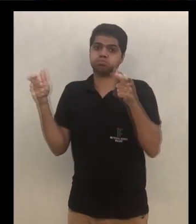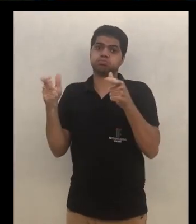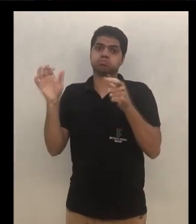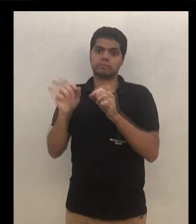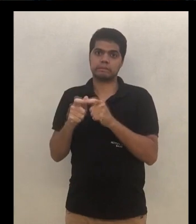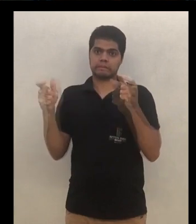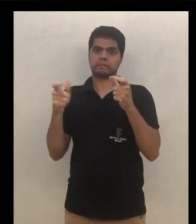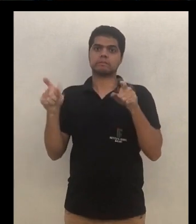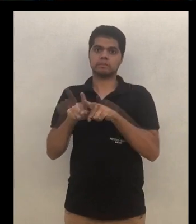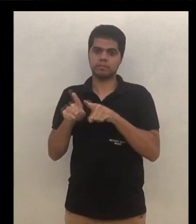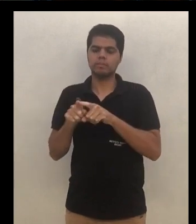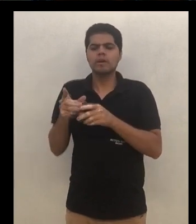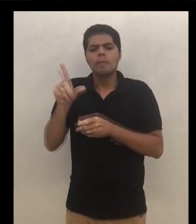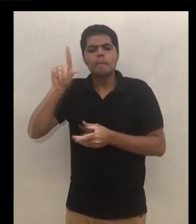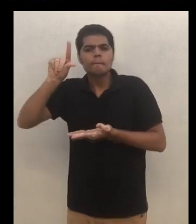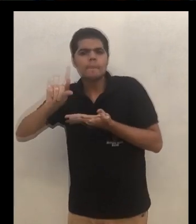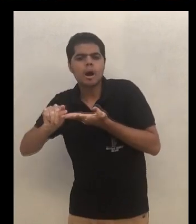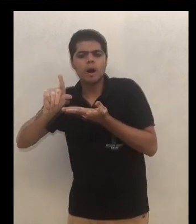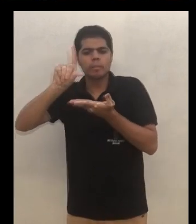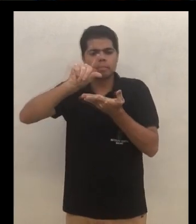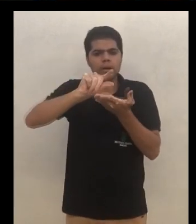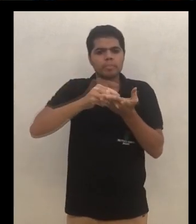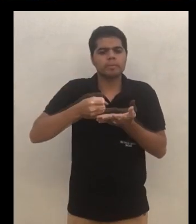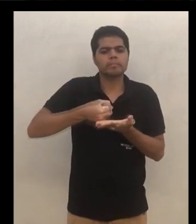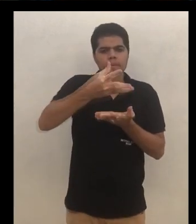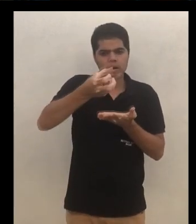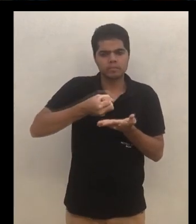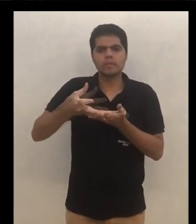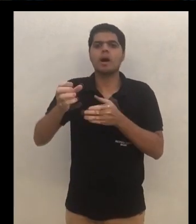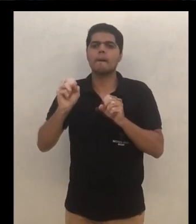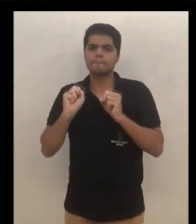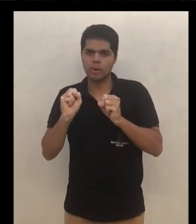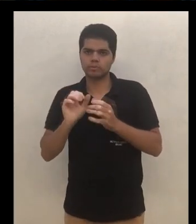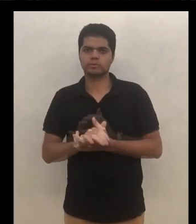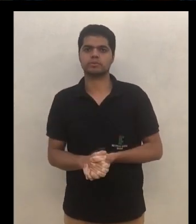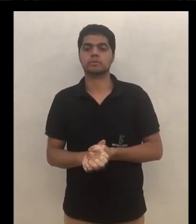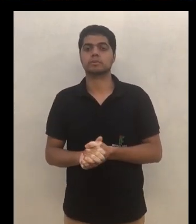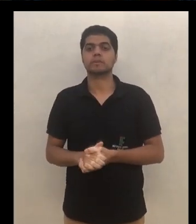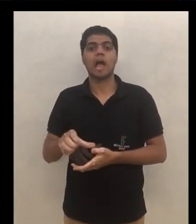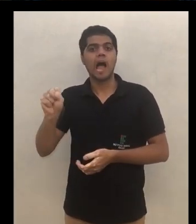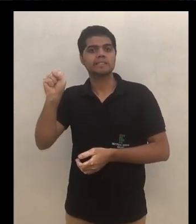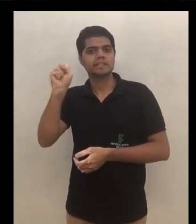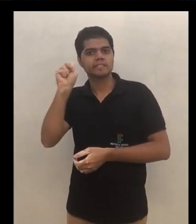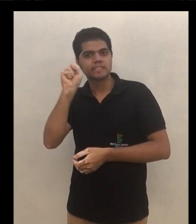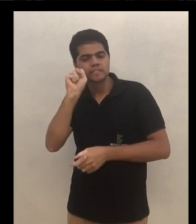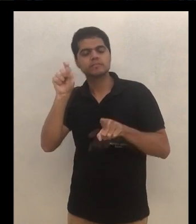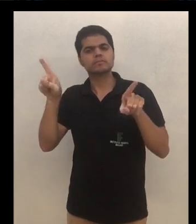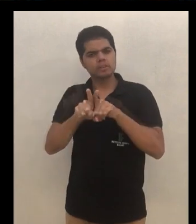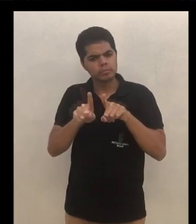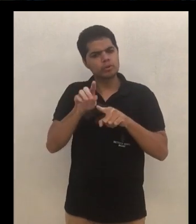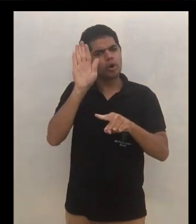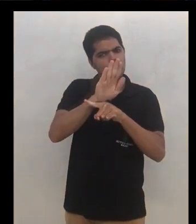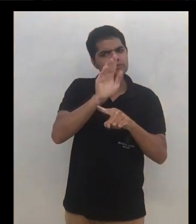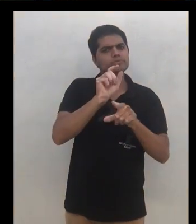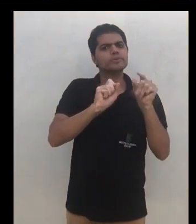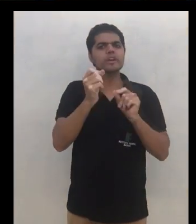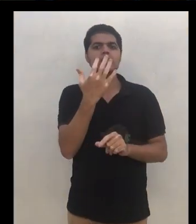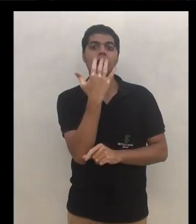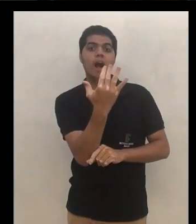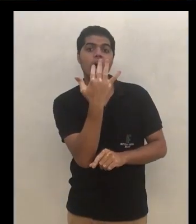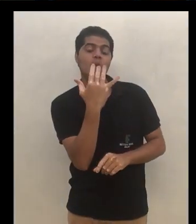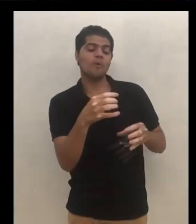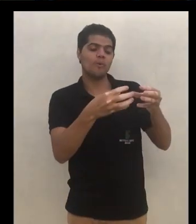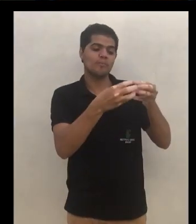pequenas quantidades. Lembrando que a cenoura, né, que a coloração ajuda muito na coloração da gema,